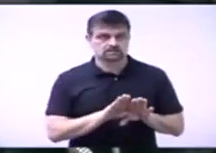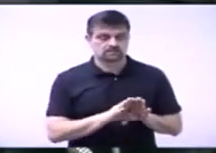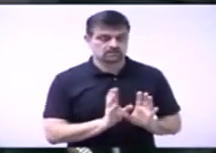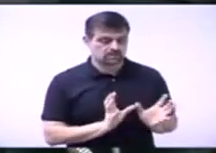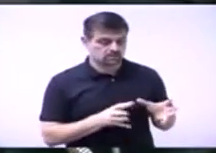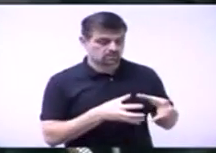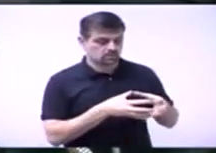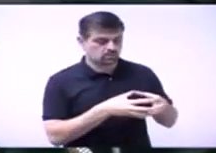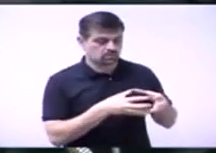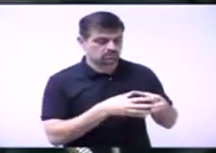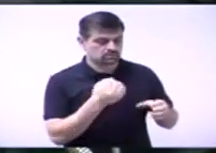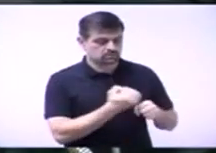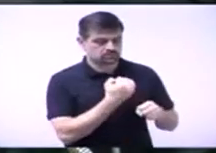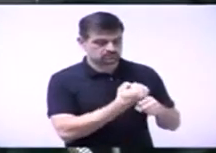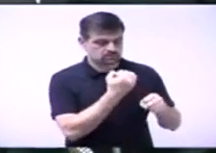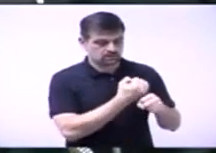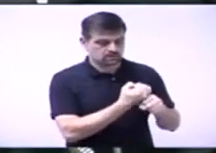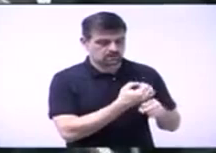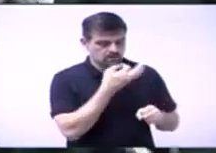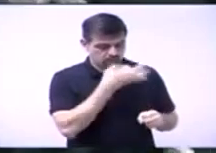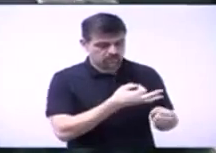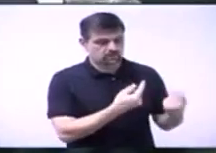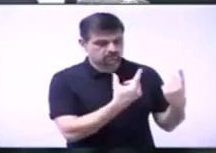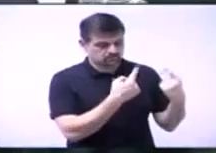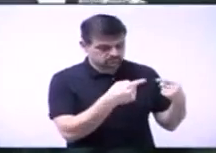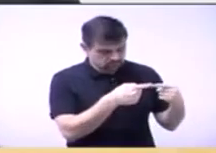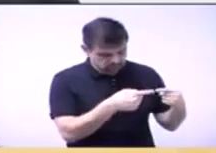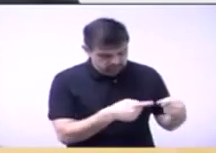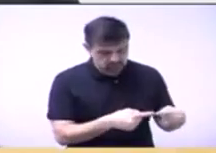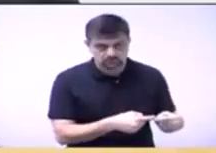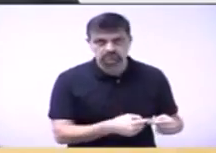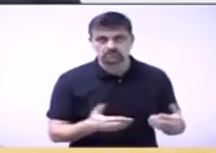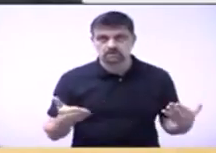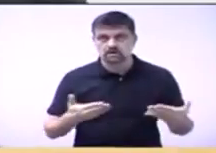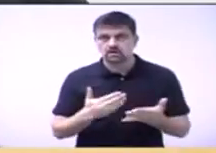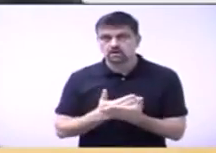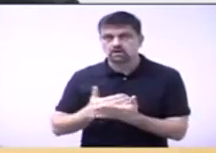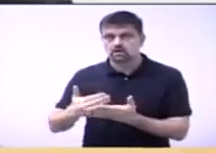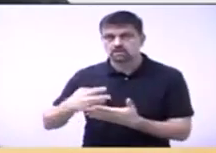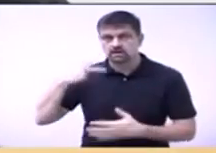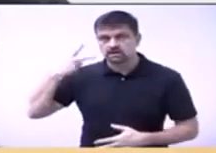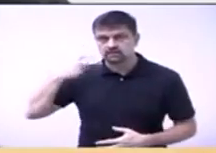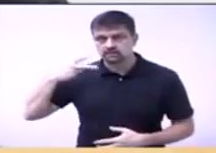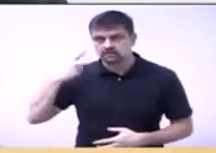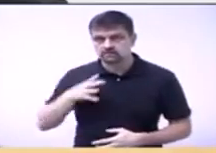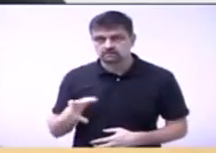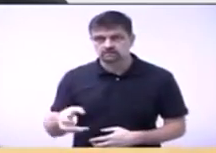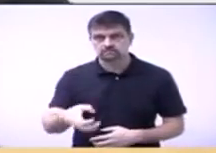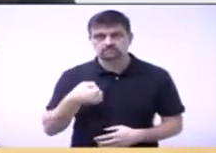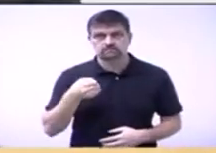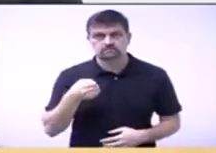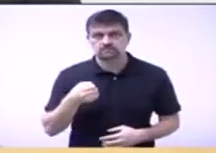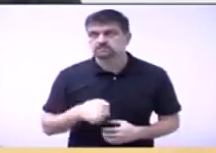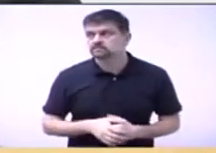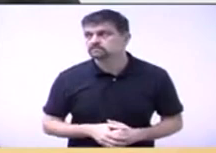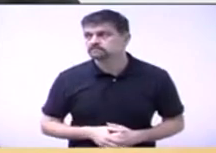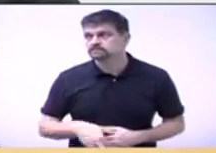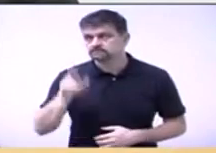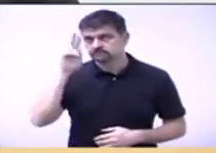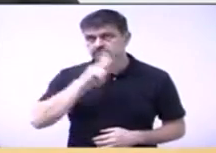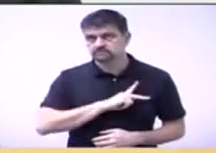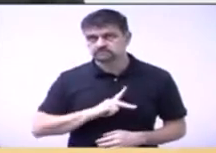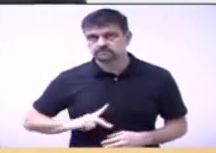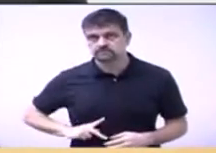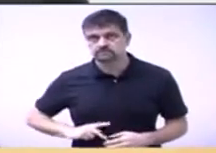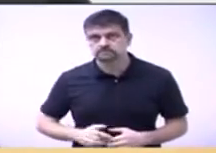185 da Comissão de Obras, favoráveis. Com a palavra, vereador Tiguila. Senhor